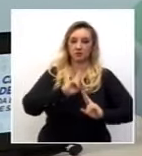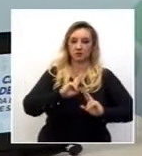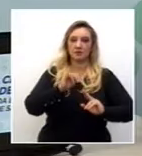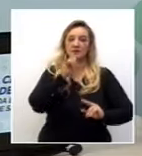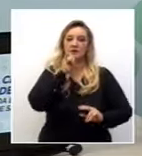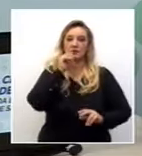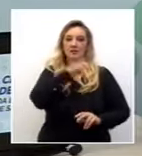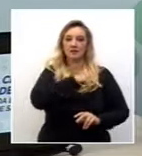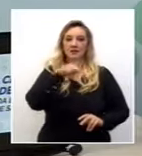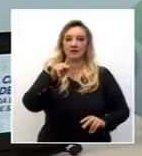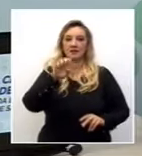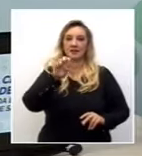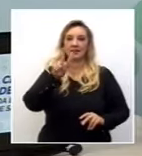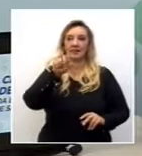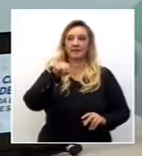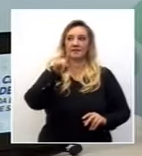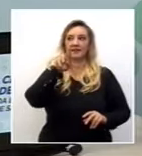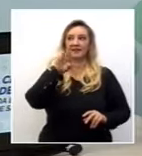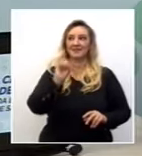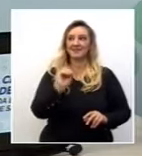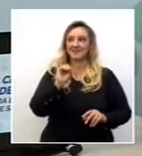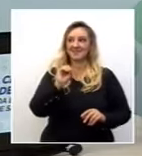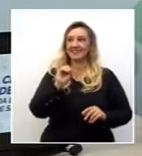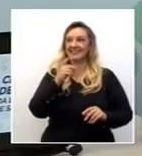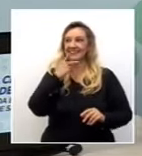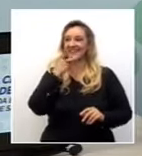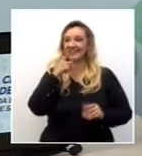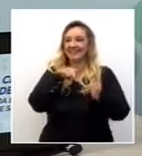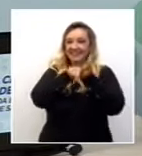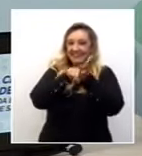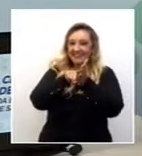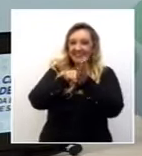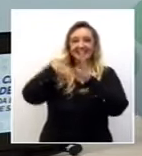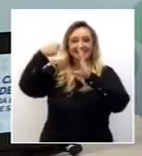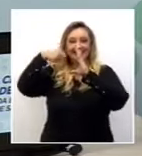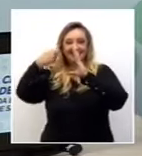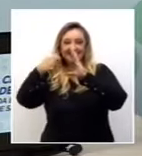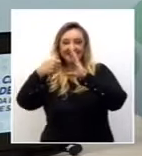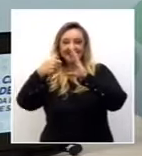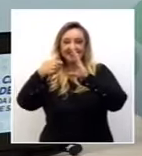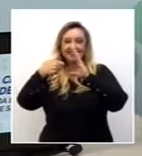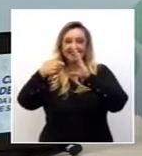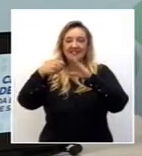professor Evandro, ele disse que as pesquisas, vídeos e exercícios podem ser